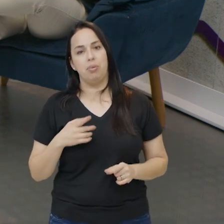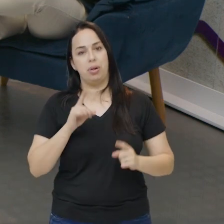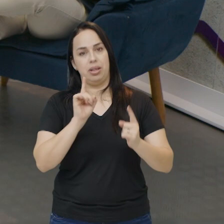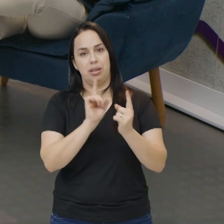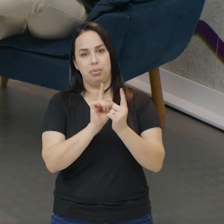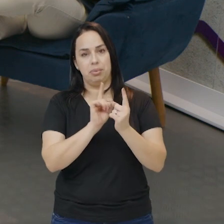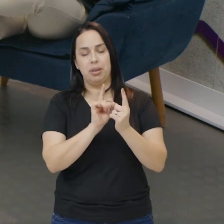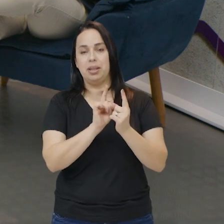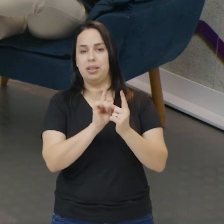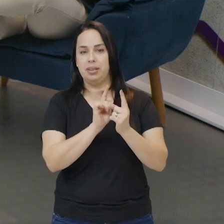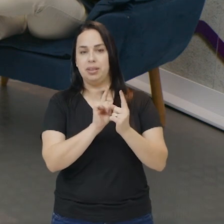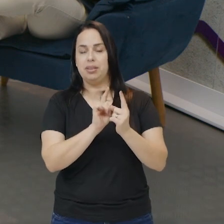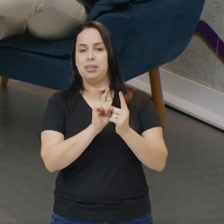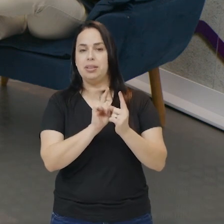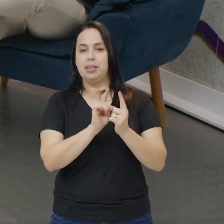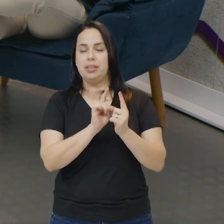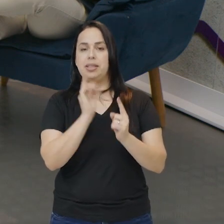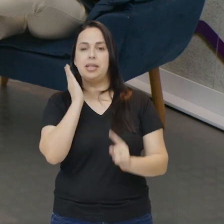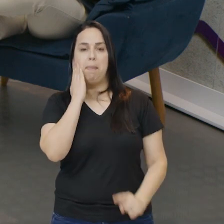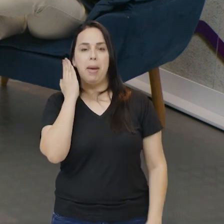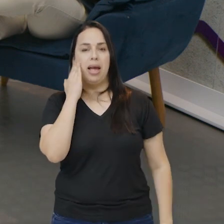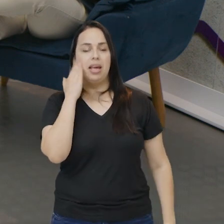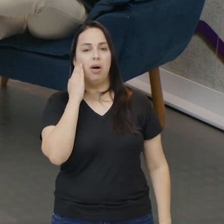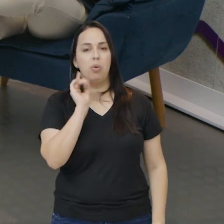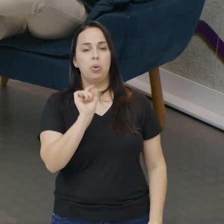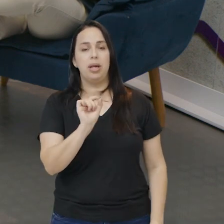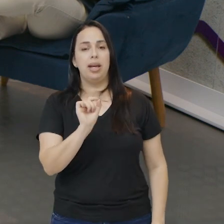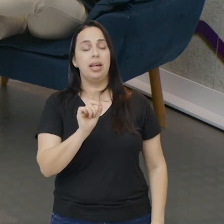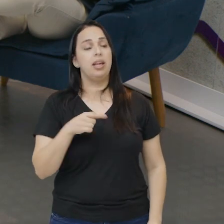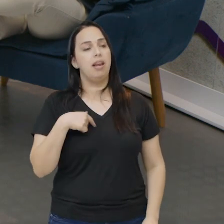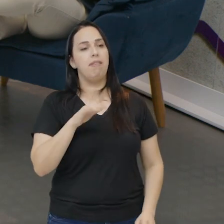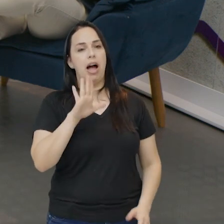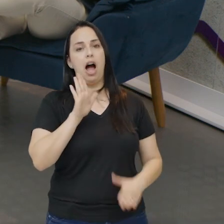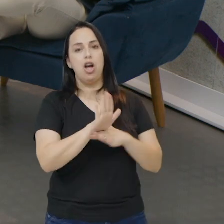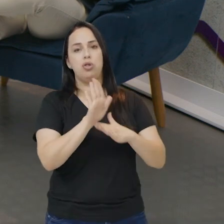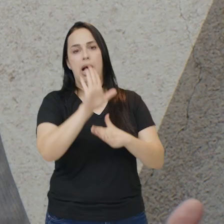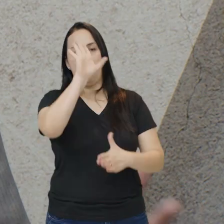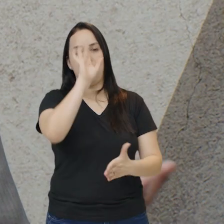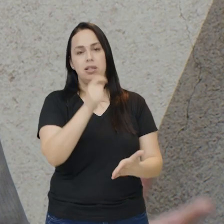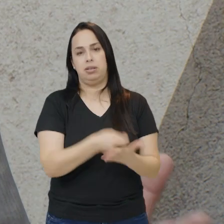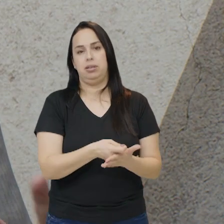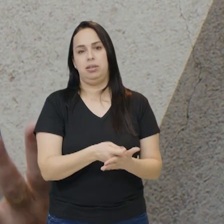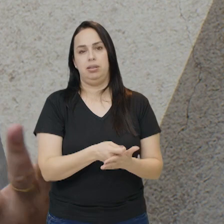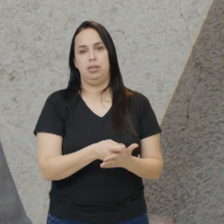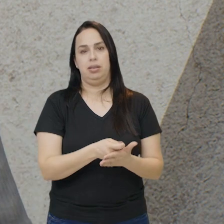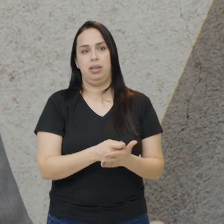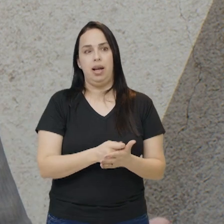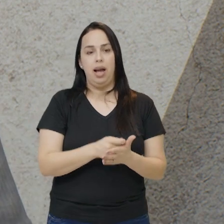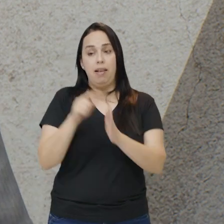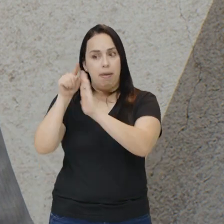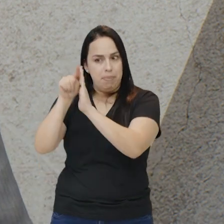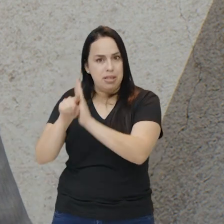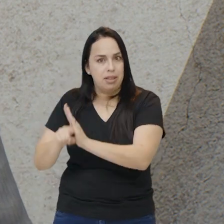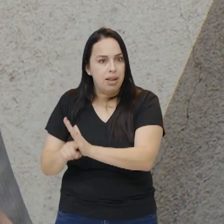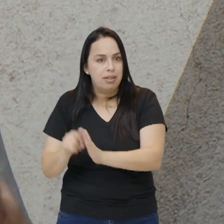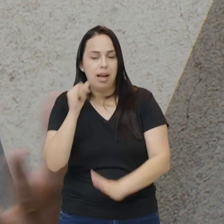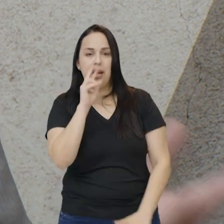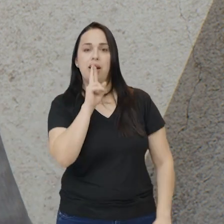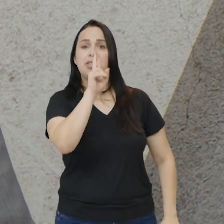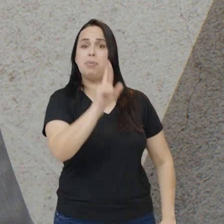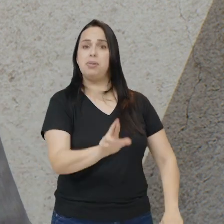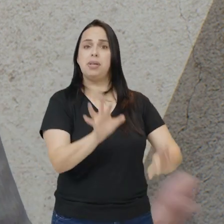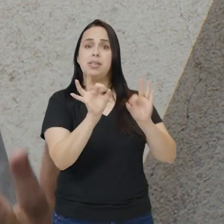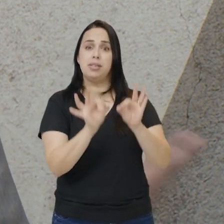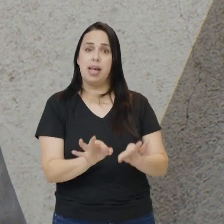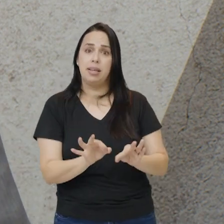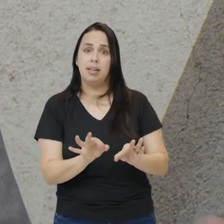o atendente tem que atuar aquilo como sendo um resolutor de problemas. Ele está ali para buscar a solução para aquele cliente, seja